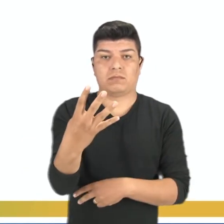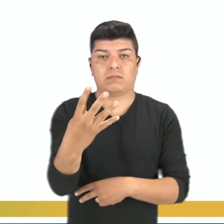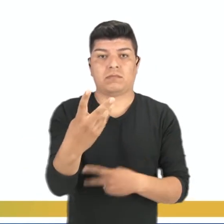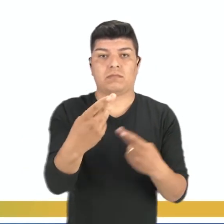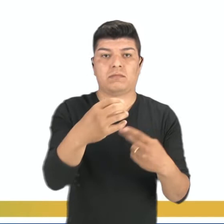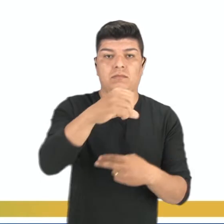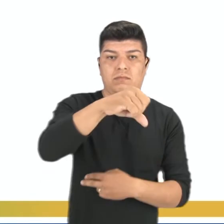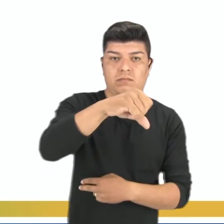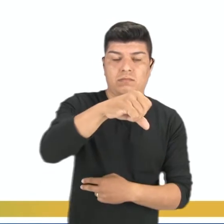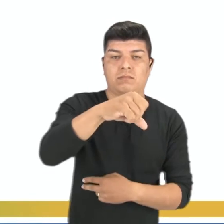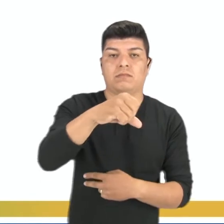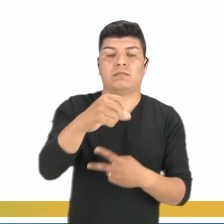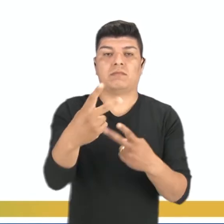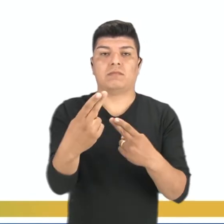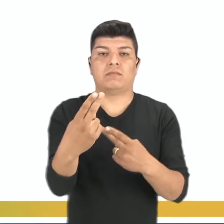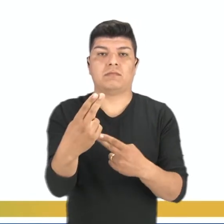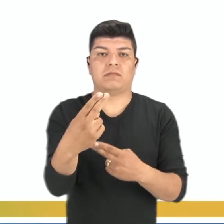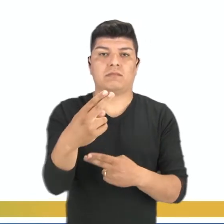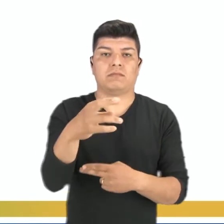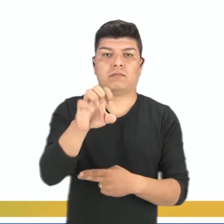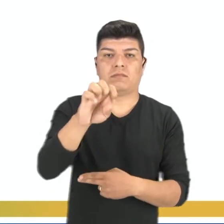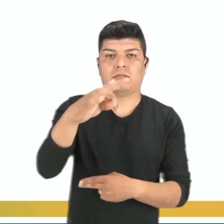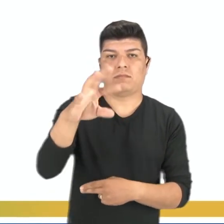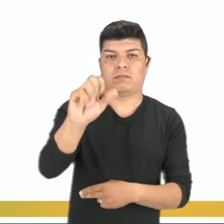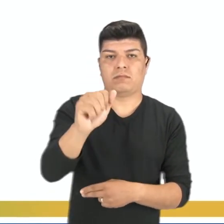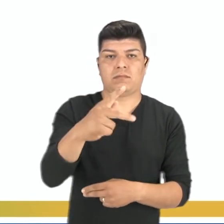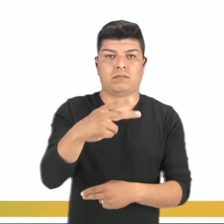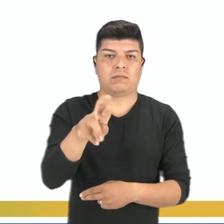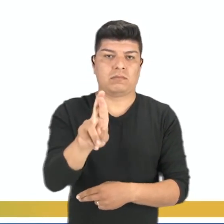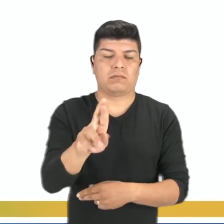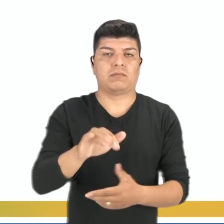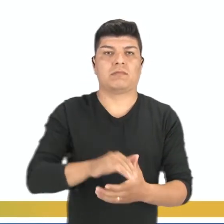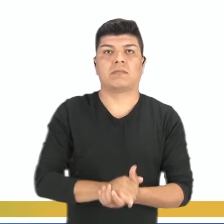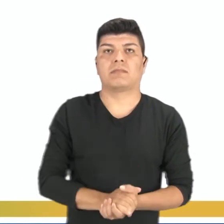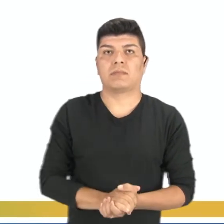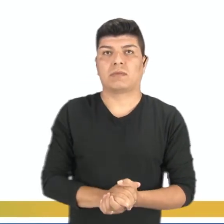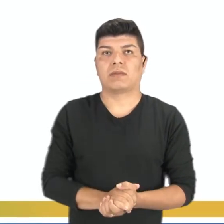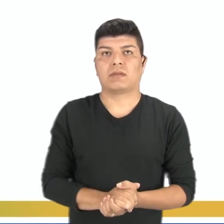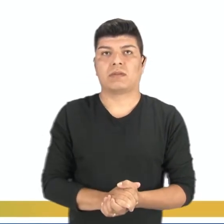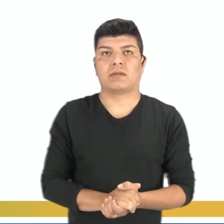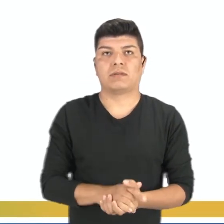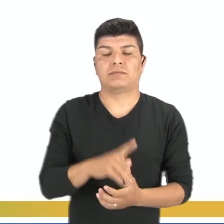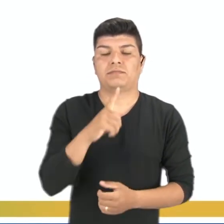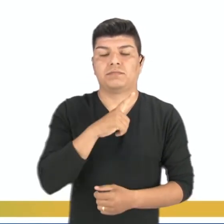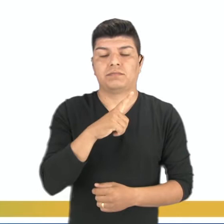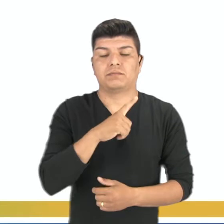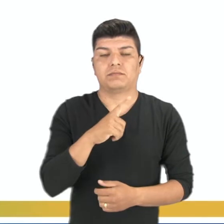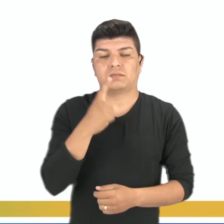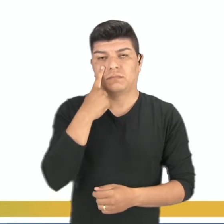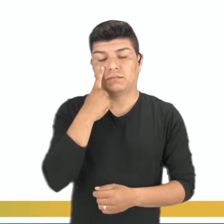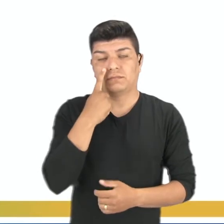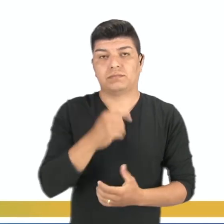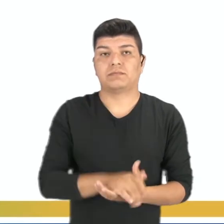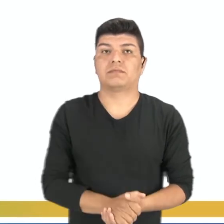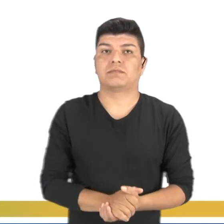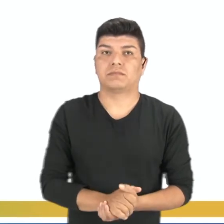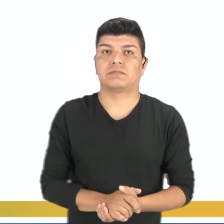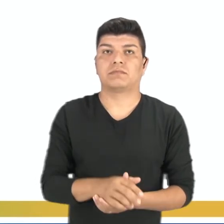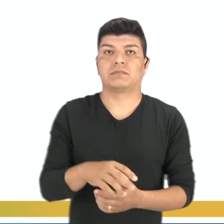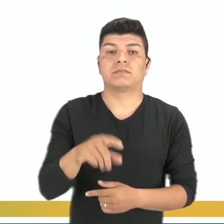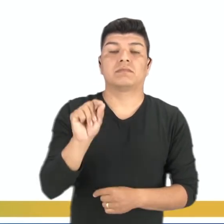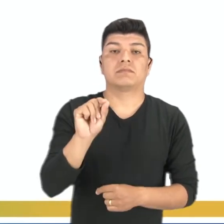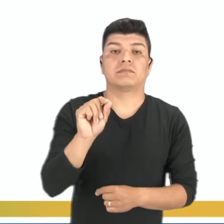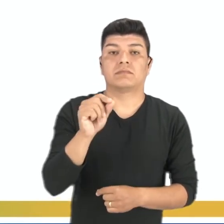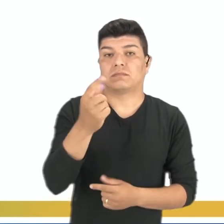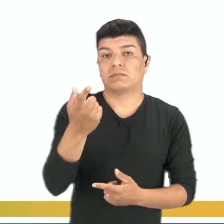9 está para o segmento de reta PR. E aí nós, observando essa